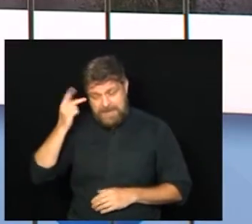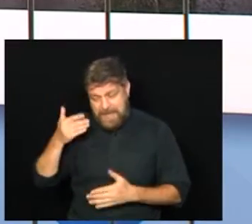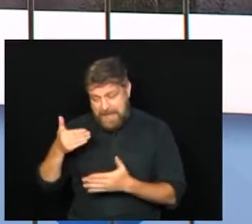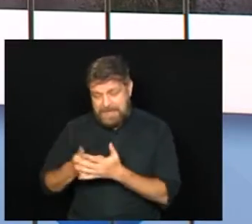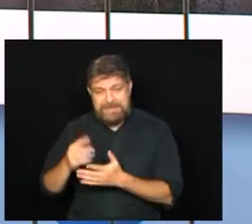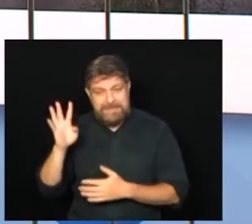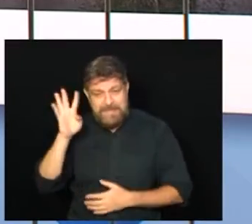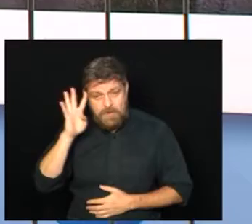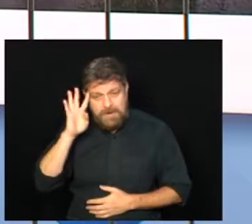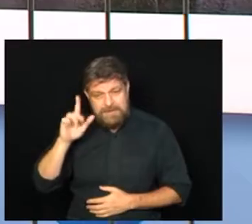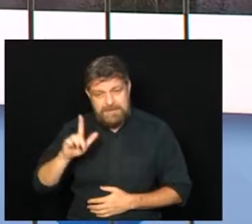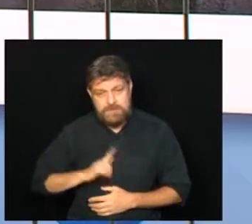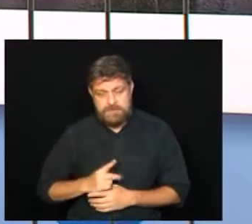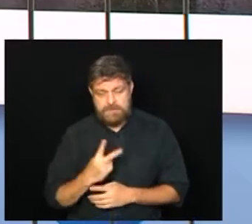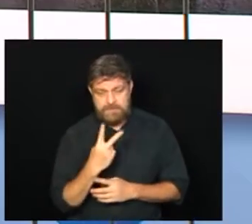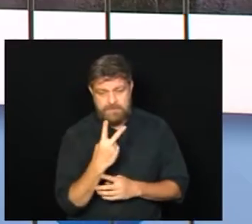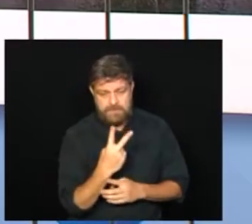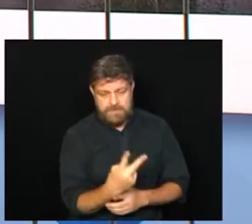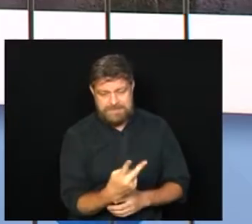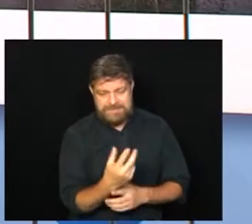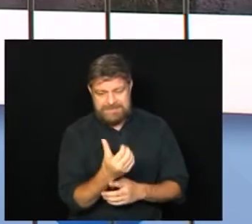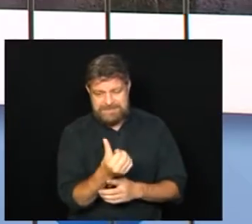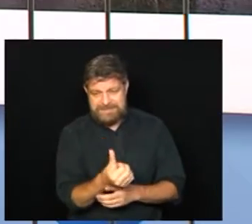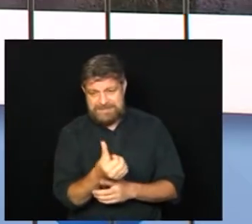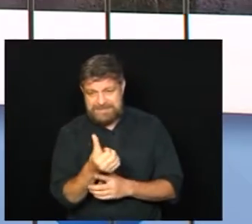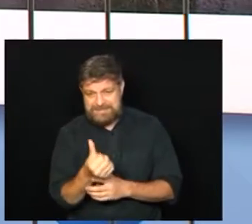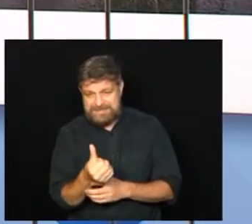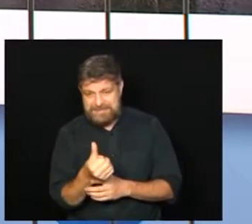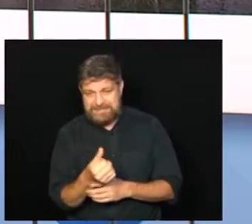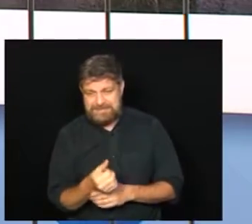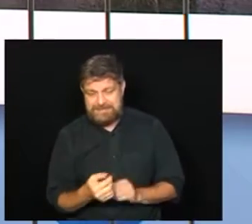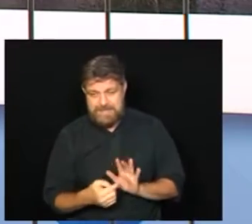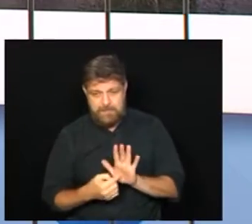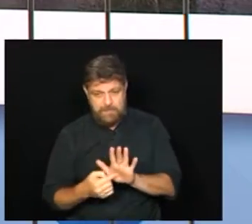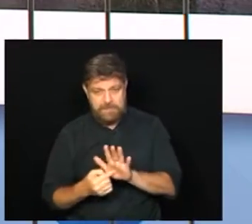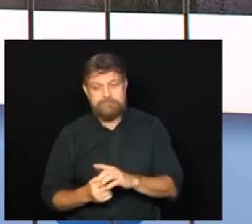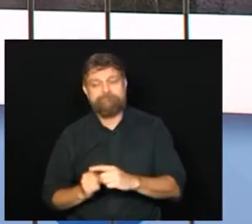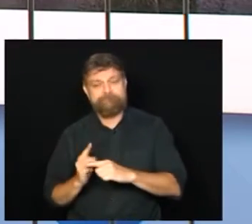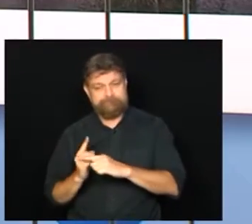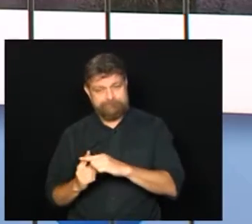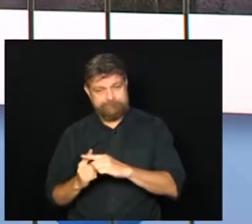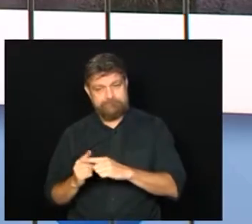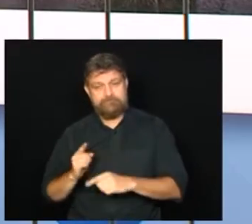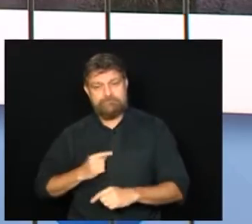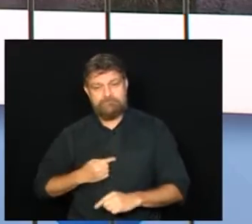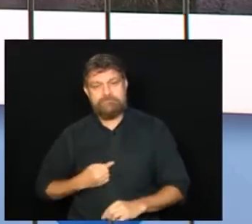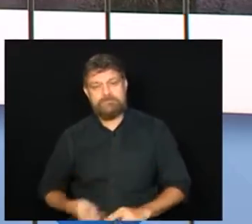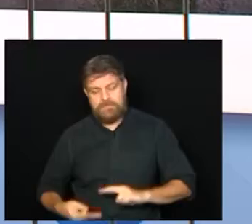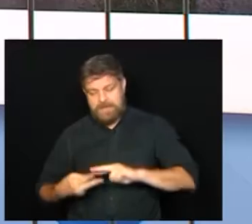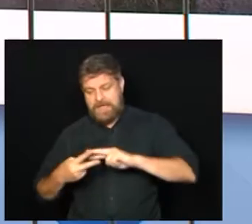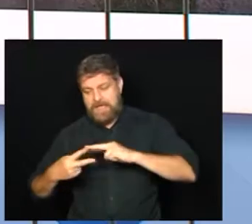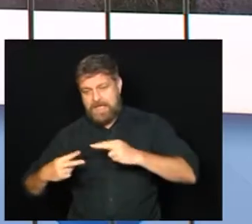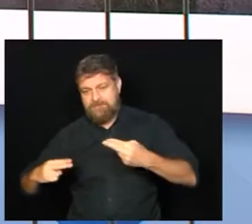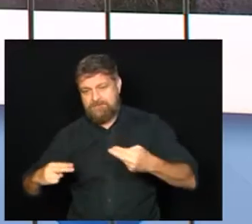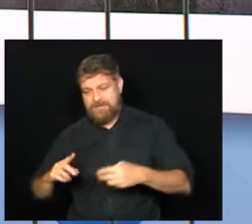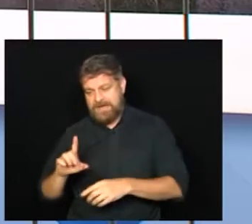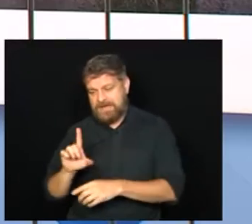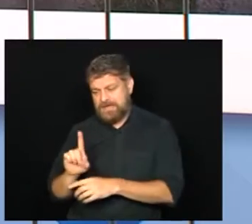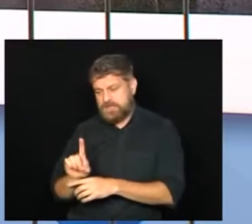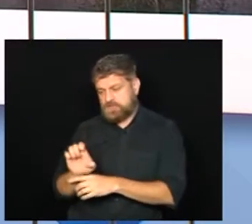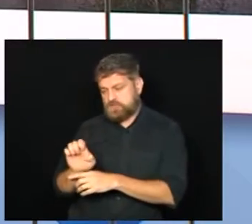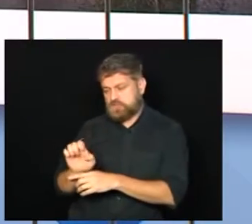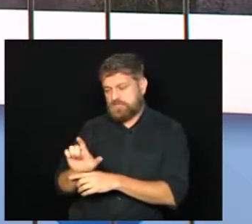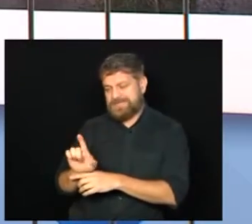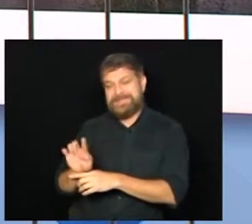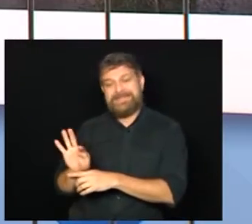quarta-feira, haviam 266 amostras positivas da variante Delta em todo o território